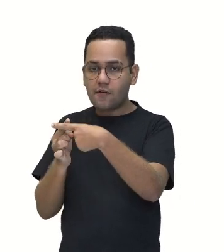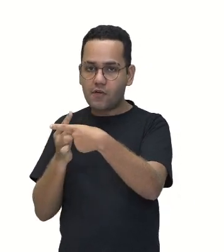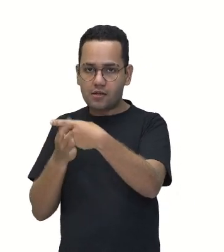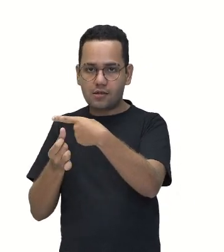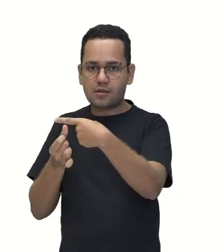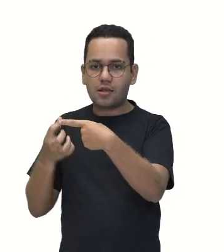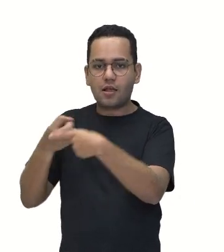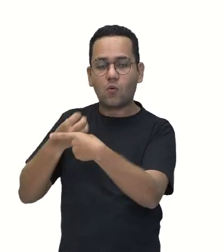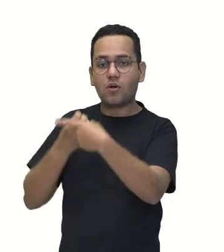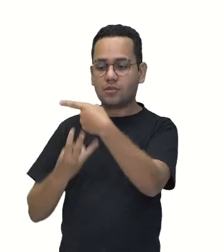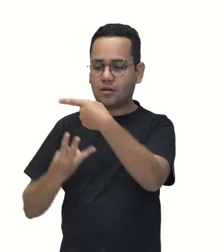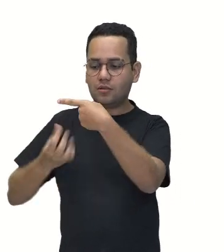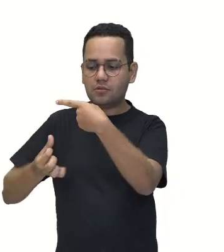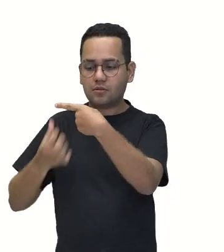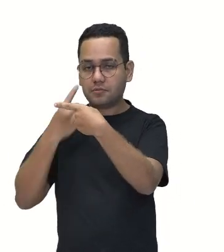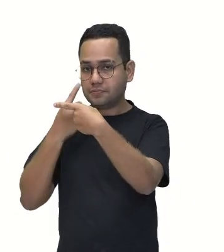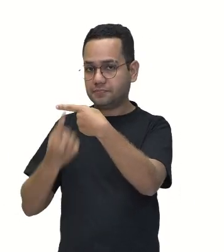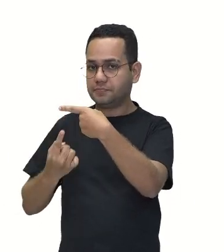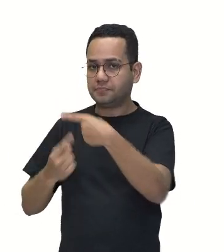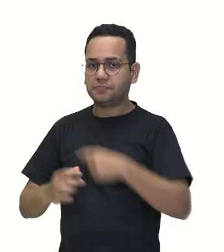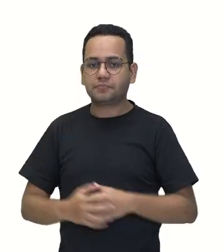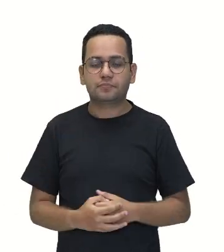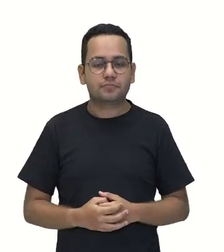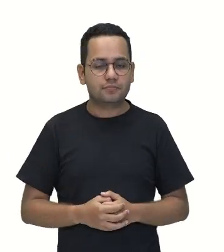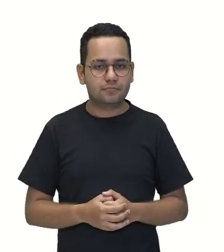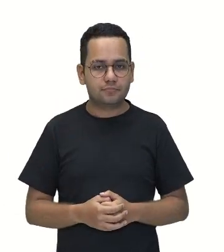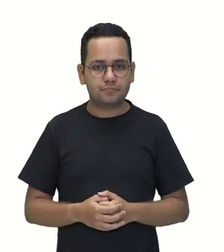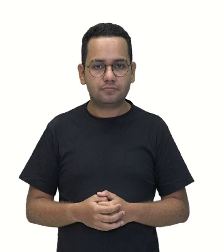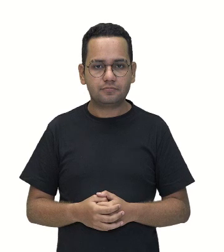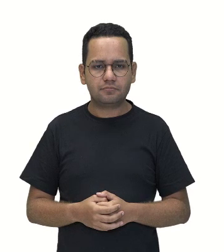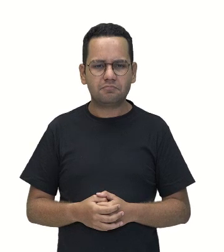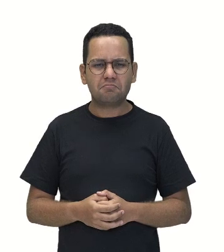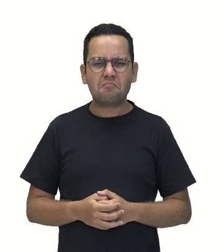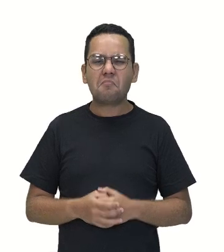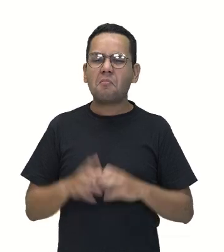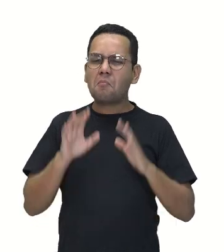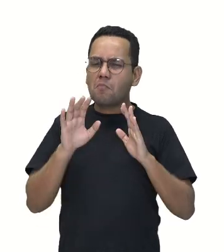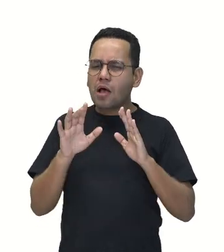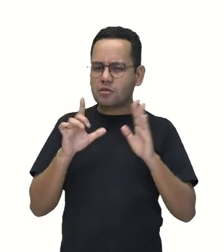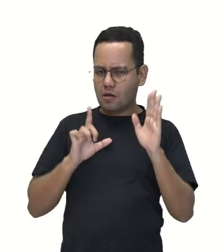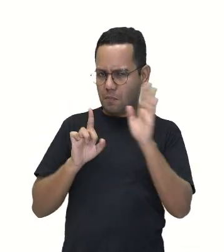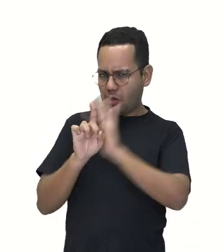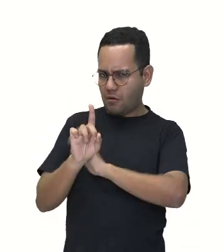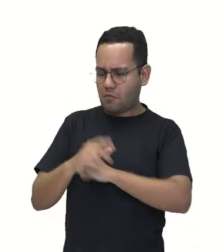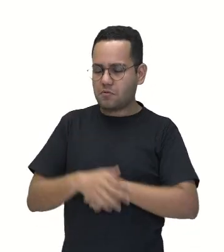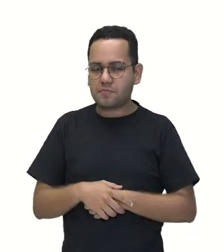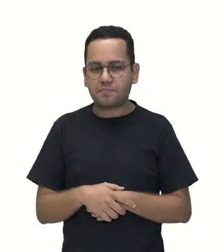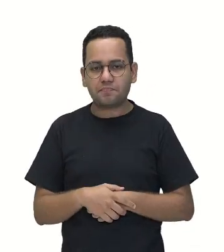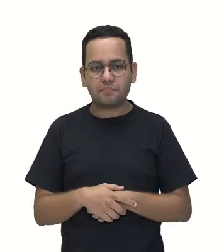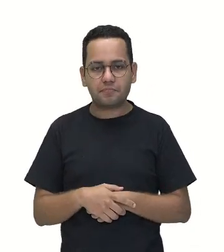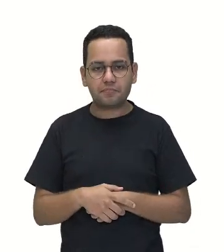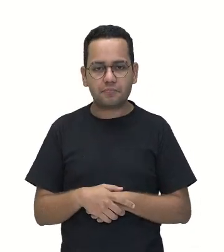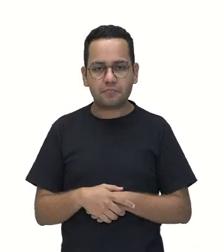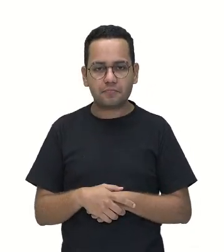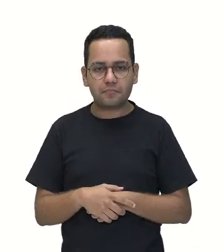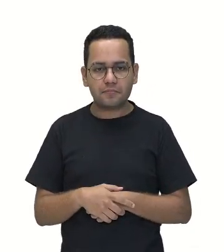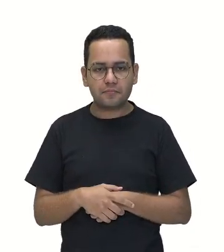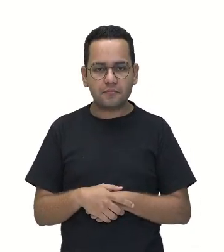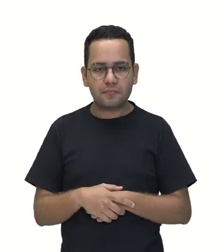= 36 tá aí vem a pergunta ó 1 sobre